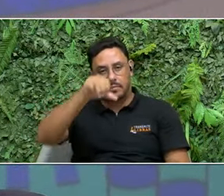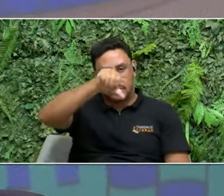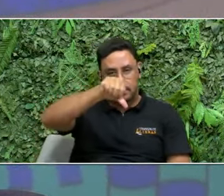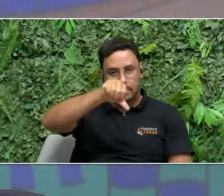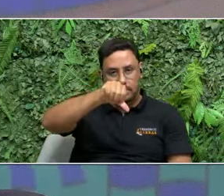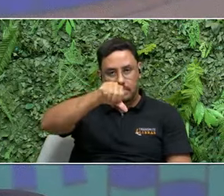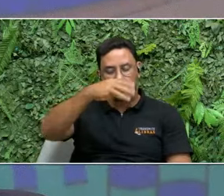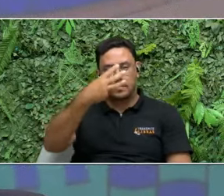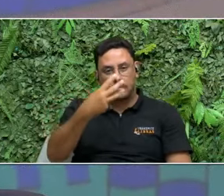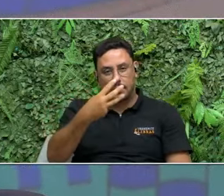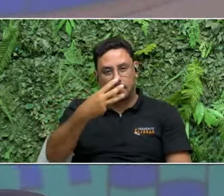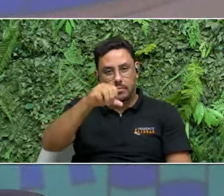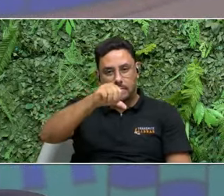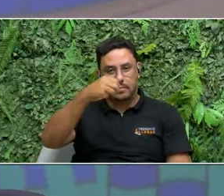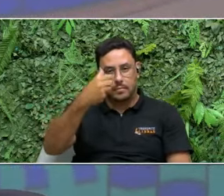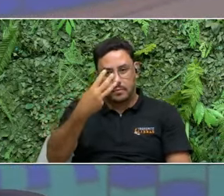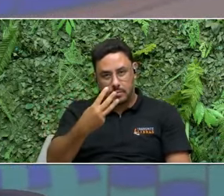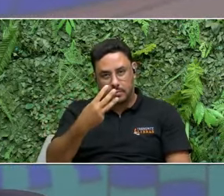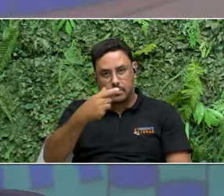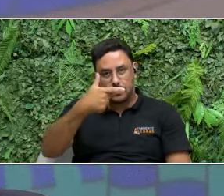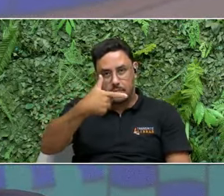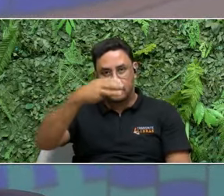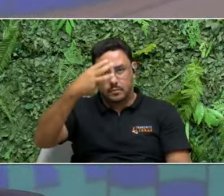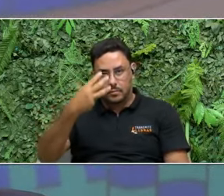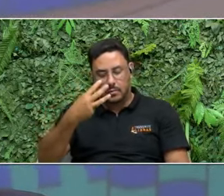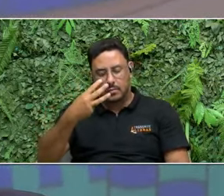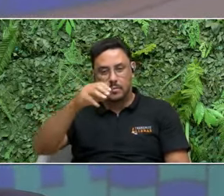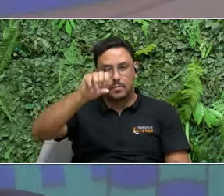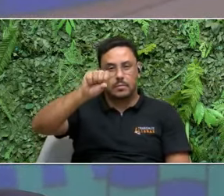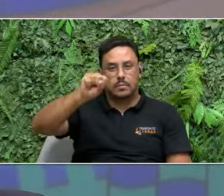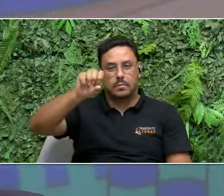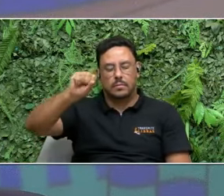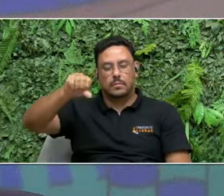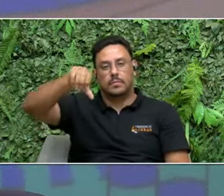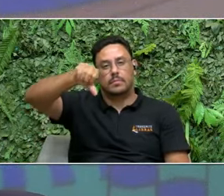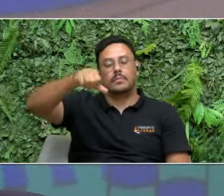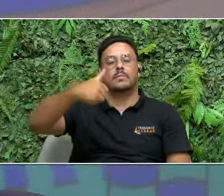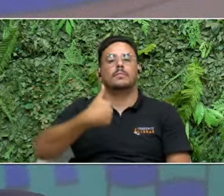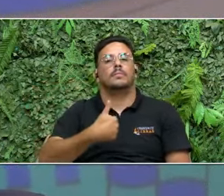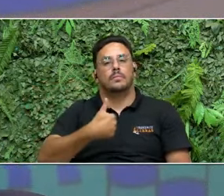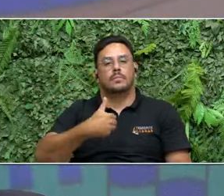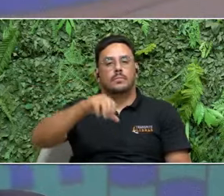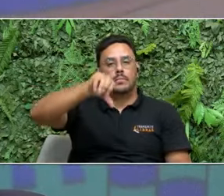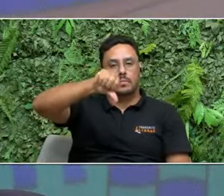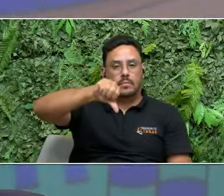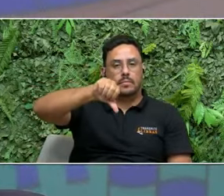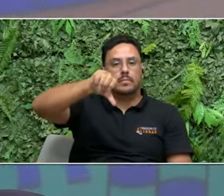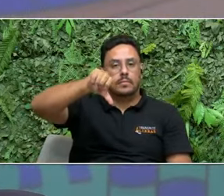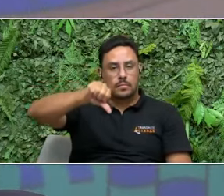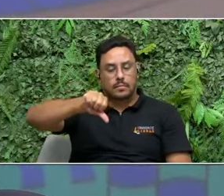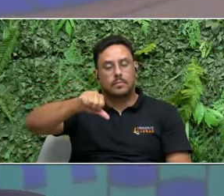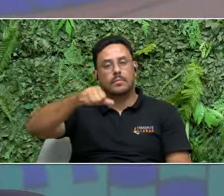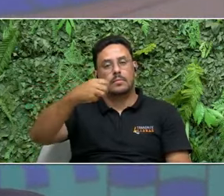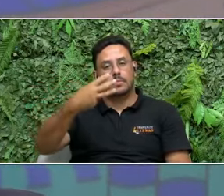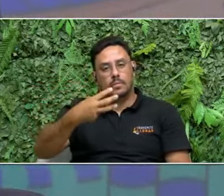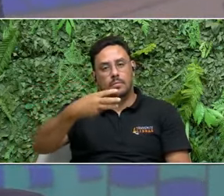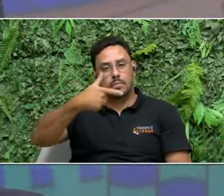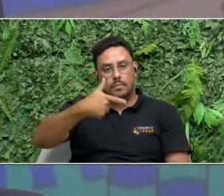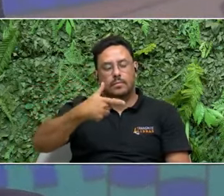9 93 23 8891 tá 9 9323